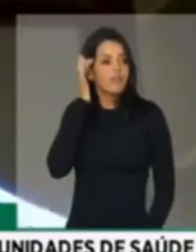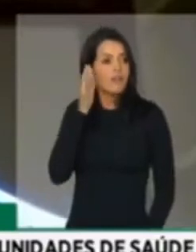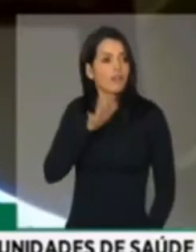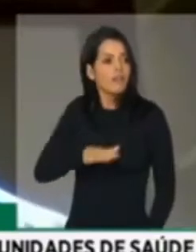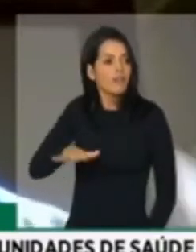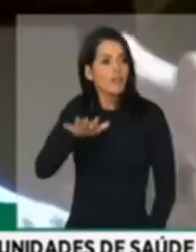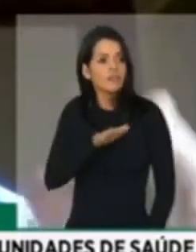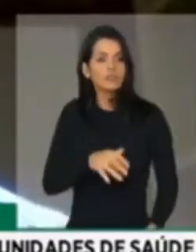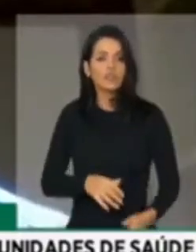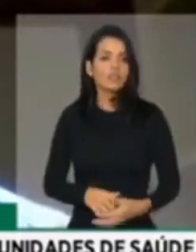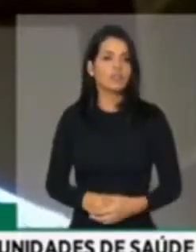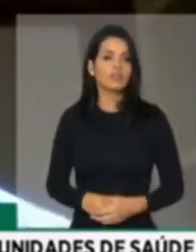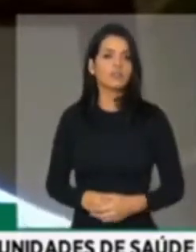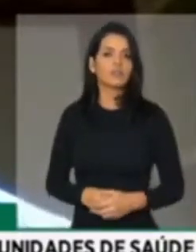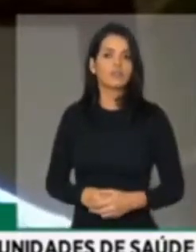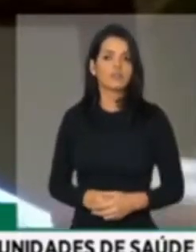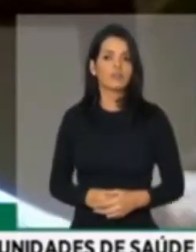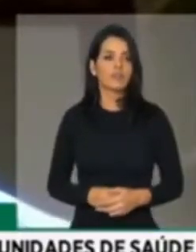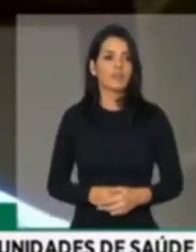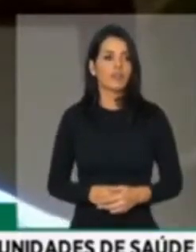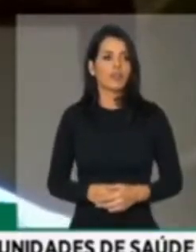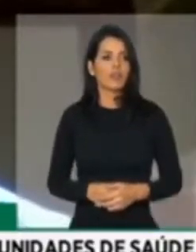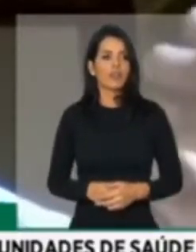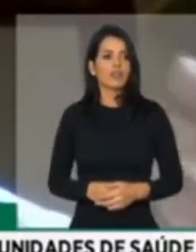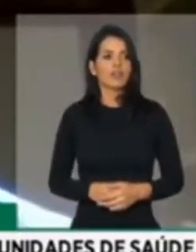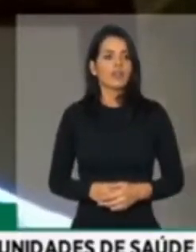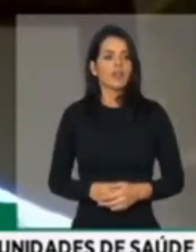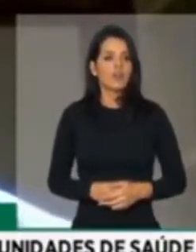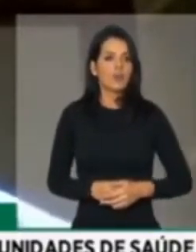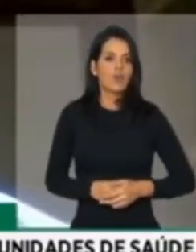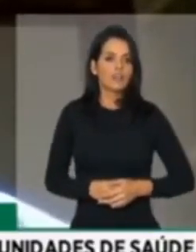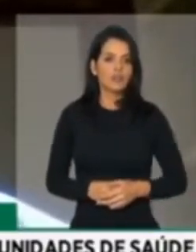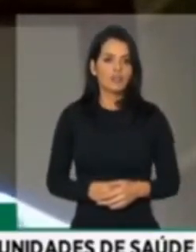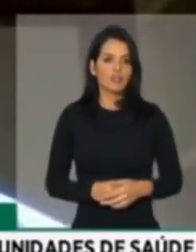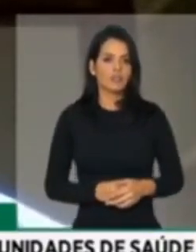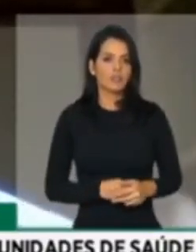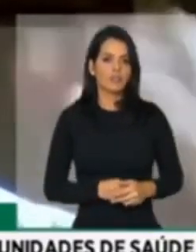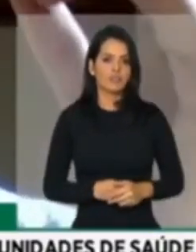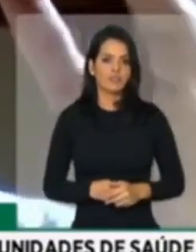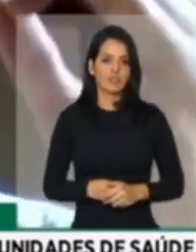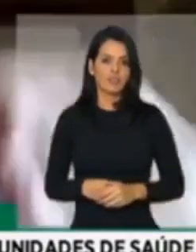regulamentar, com muito com conhecimento que tem e os instrumentos que tem. Por...